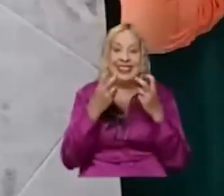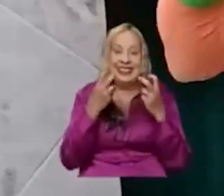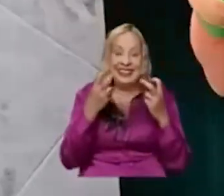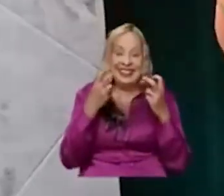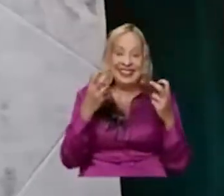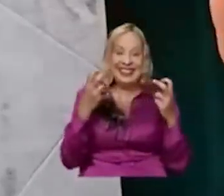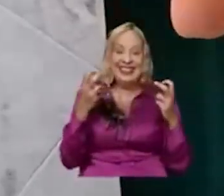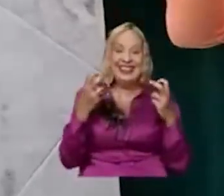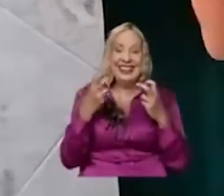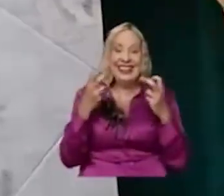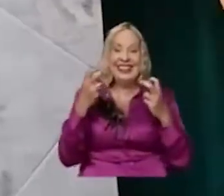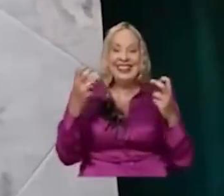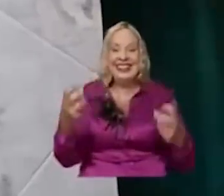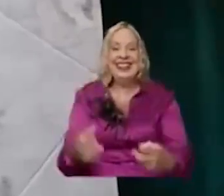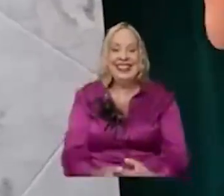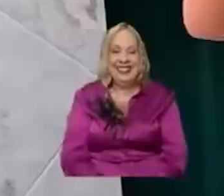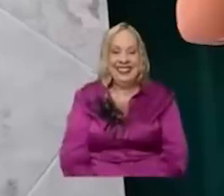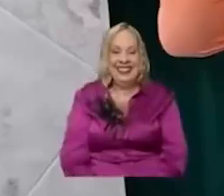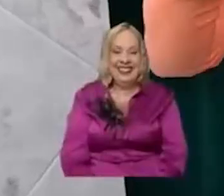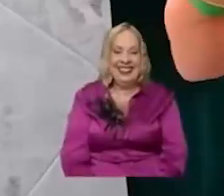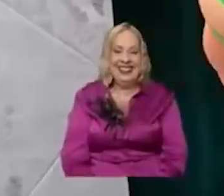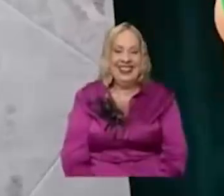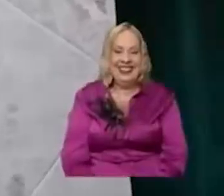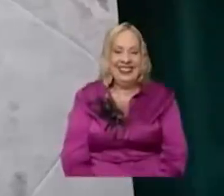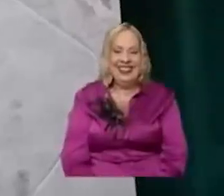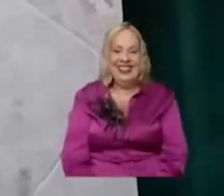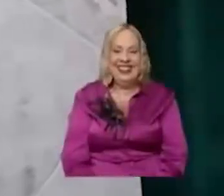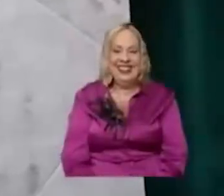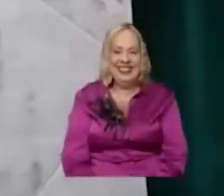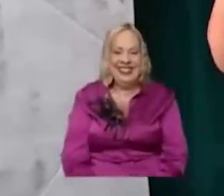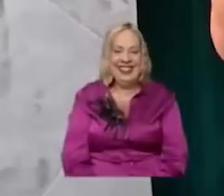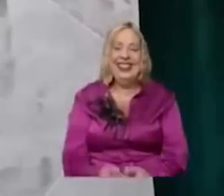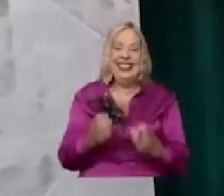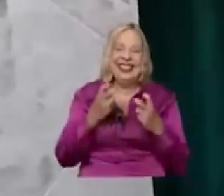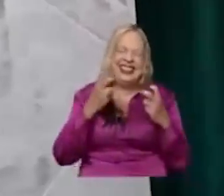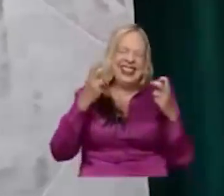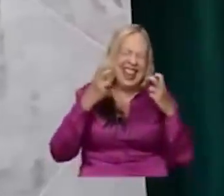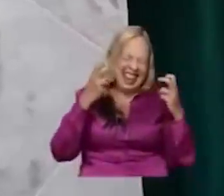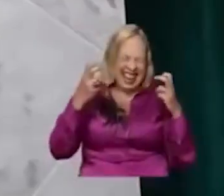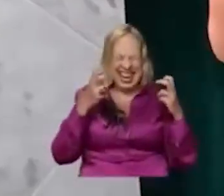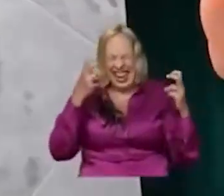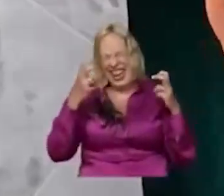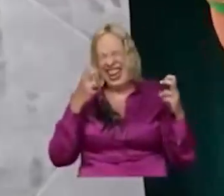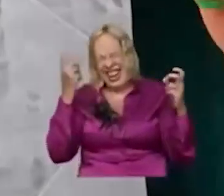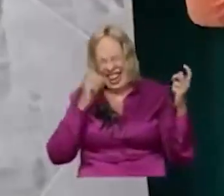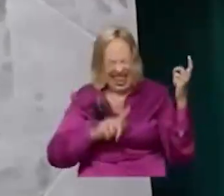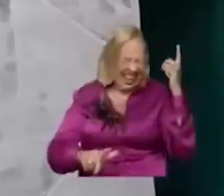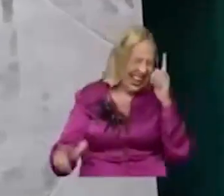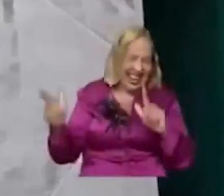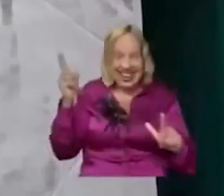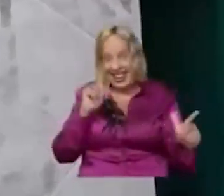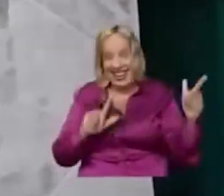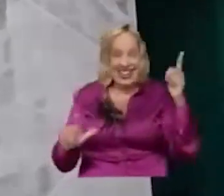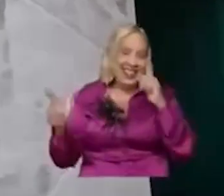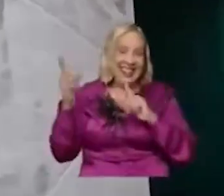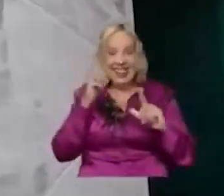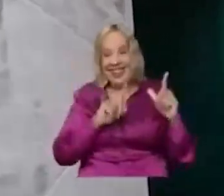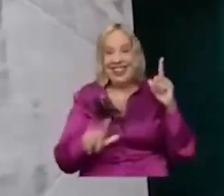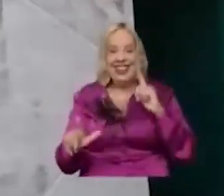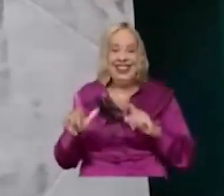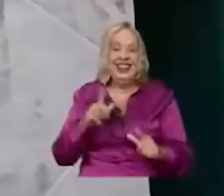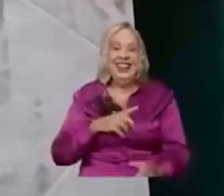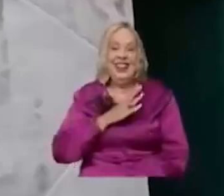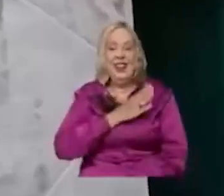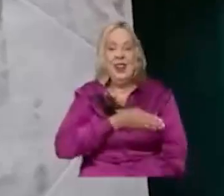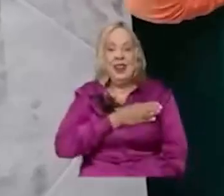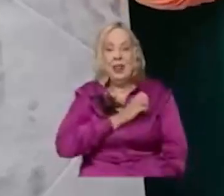e o menino, o que é que tem? E eu, quanto mais falava, e eu só gritando. Ganhei, mas... O